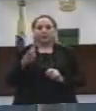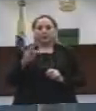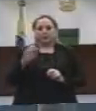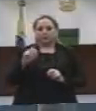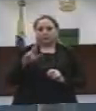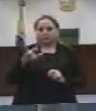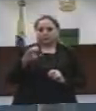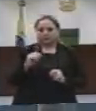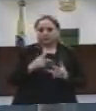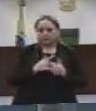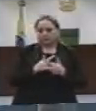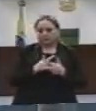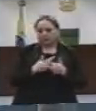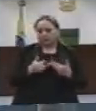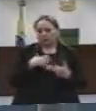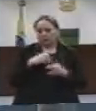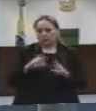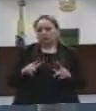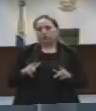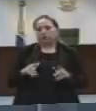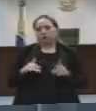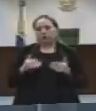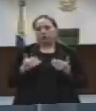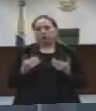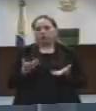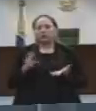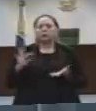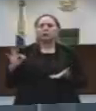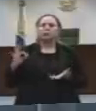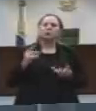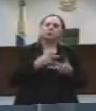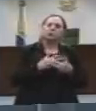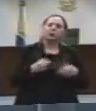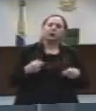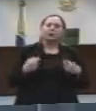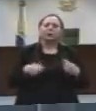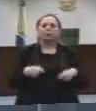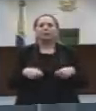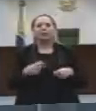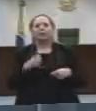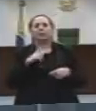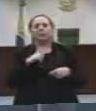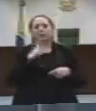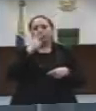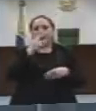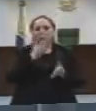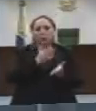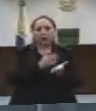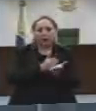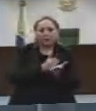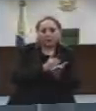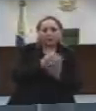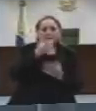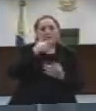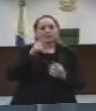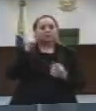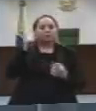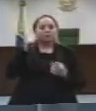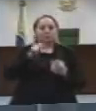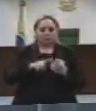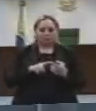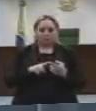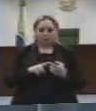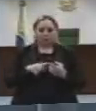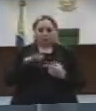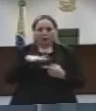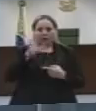maneira diferenciada ou seja enquanto todas as outras tem que perseguir todo um caminho para atingir o tio de filantropia A Entidade católica